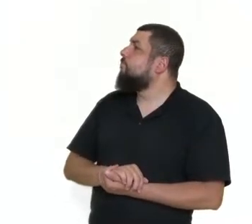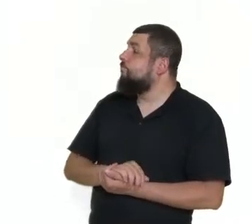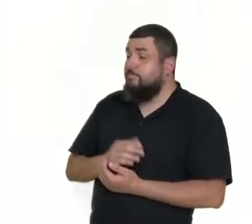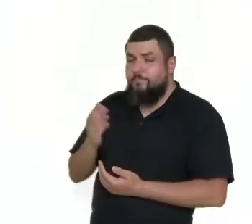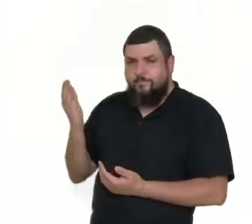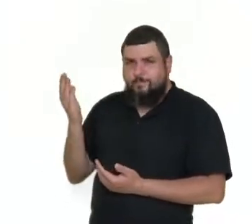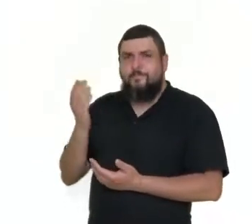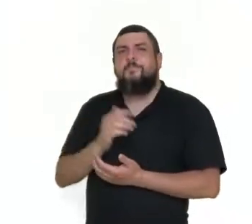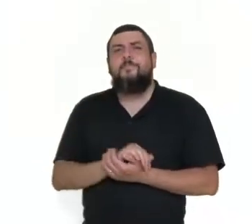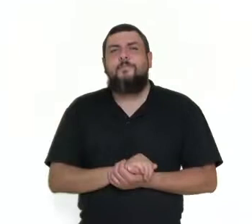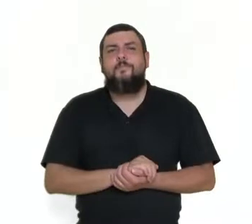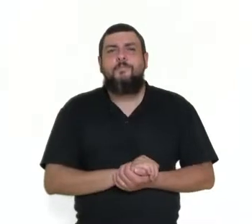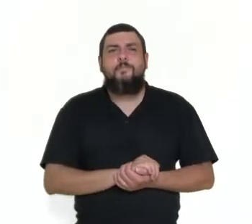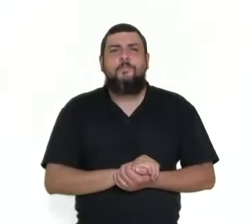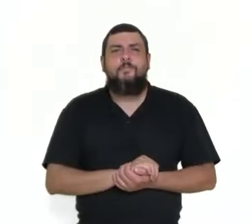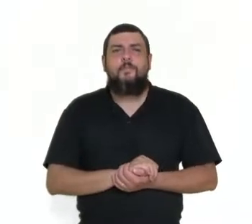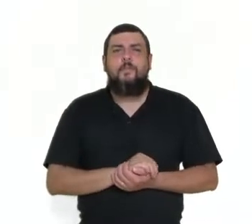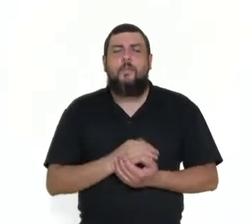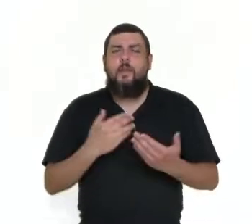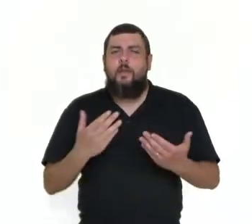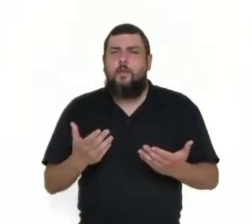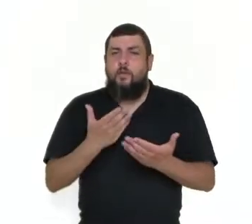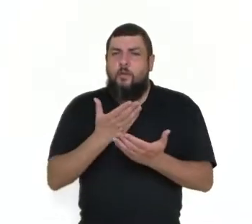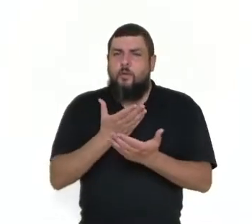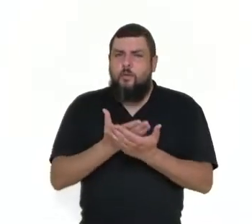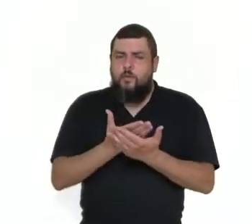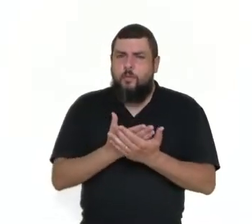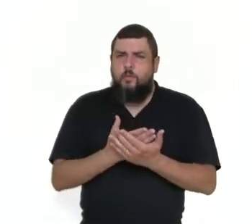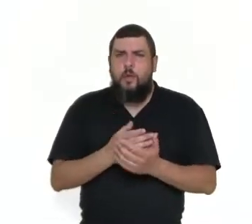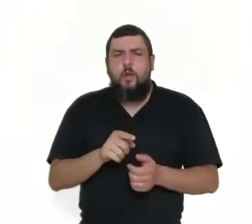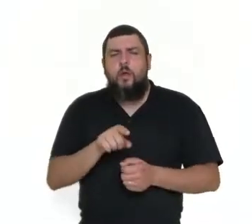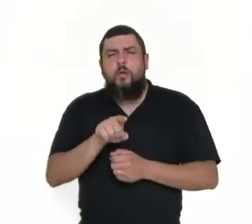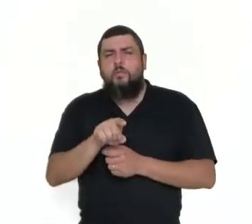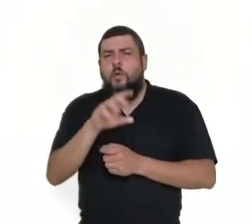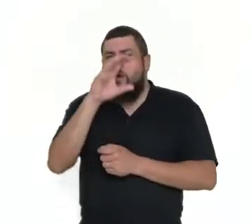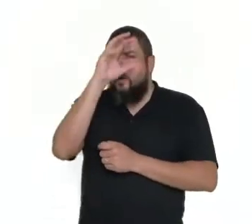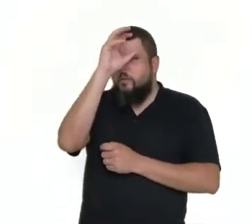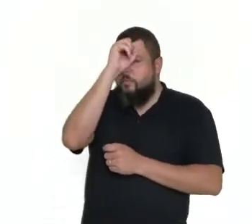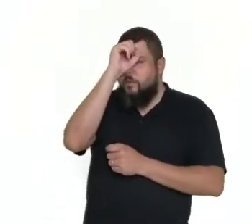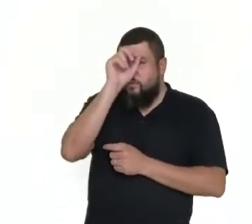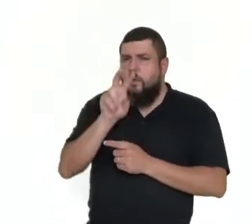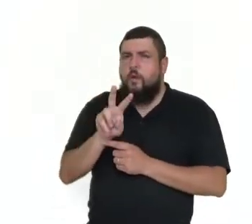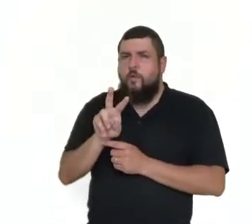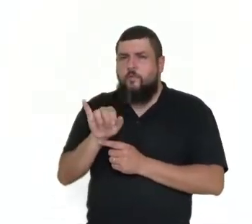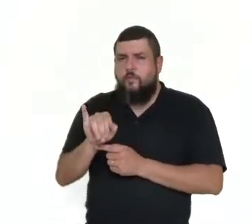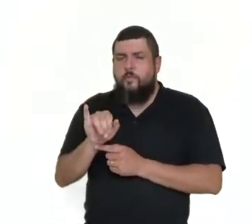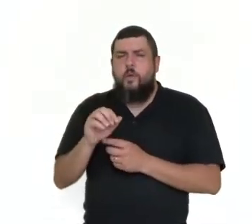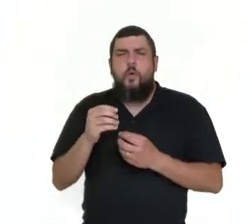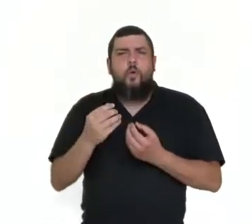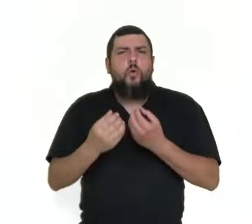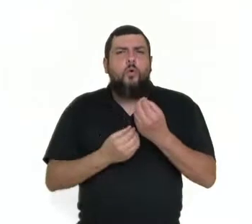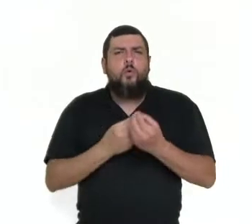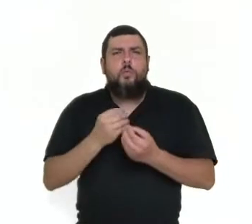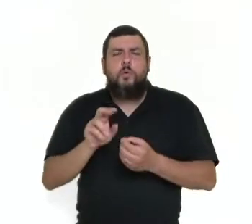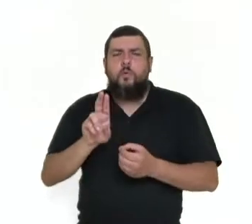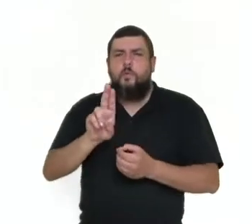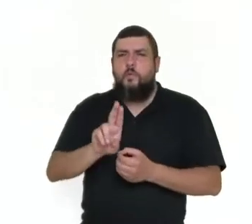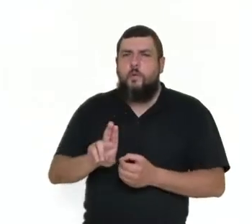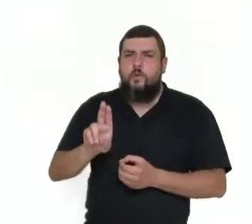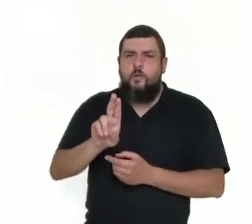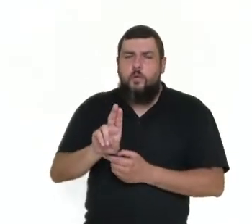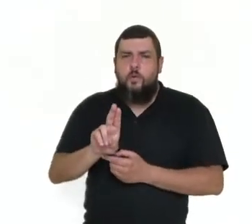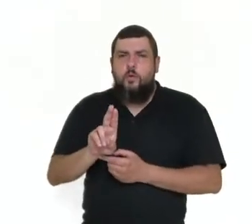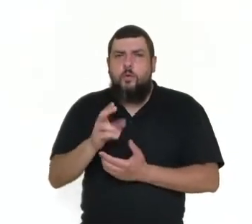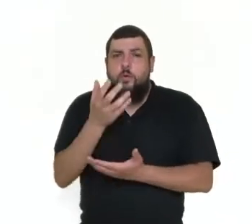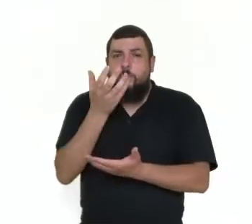versos. Então, nesta aula, você aprenderá como elaborar o seu próprio poema usando a plataforma Redação